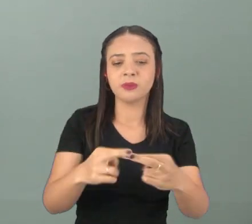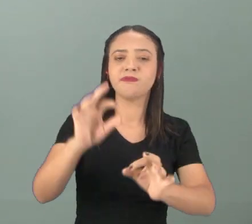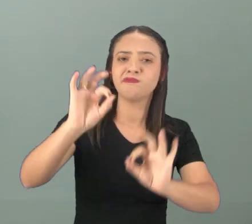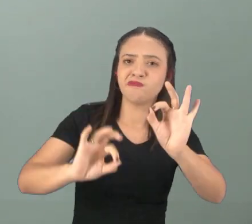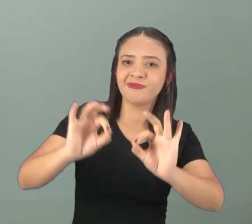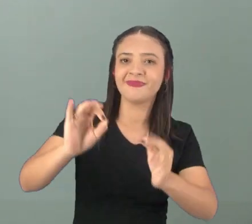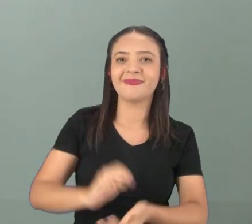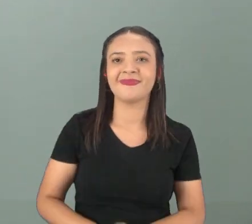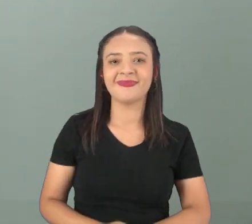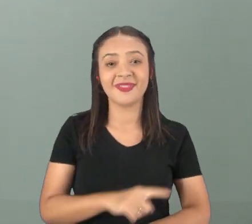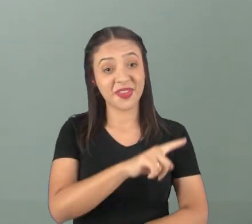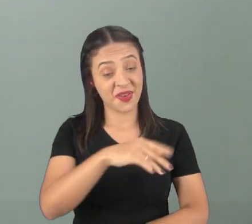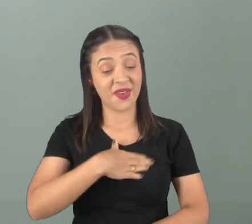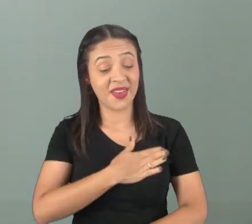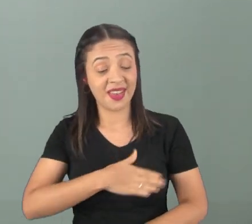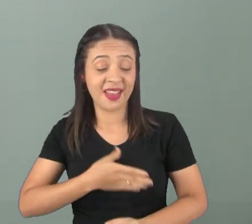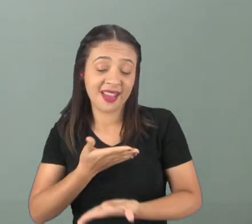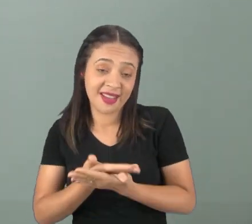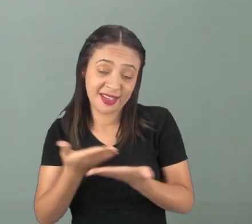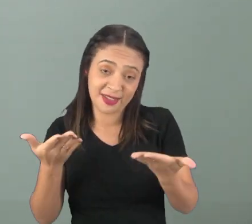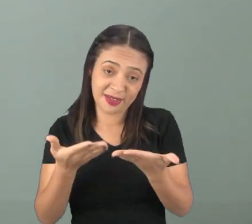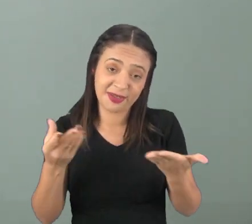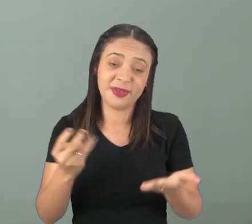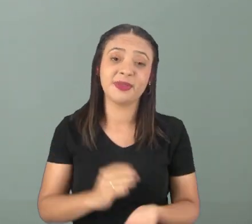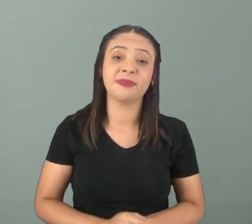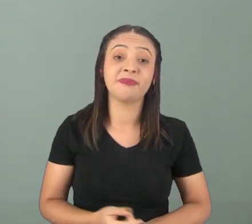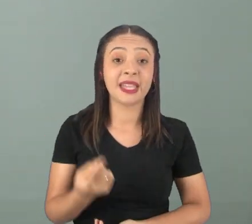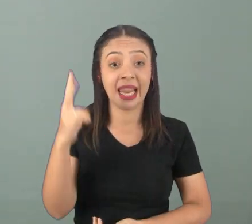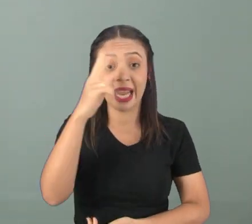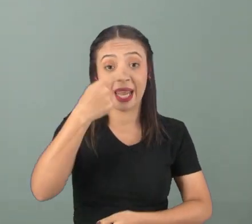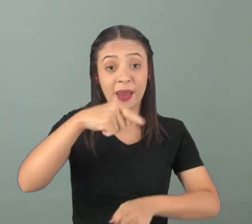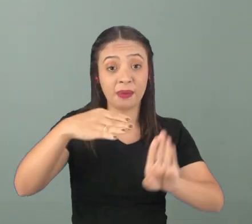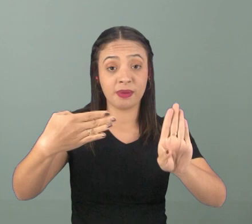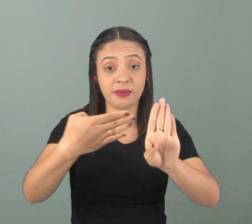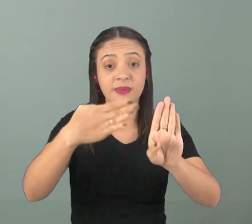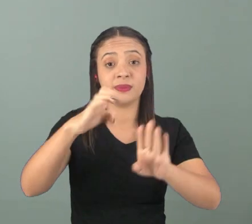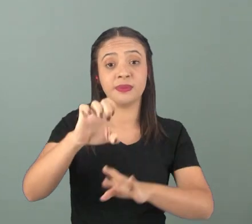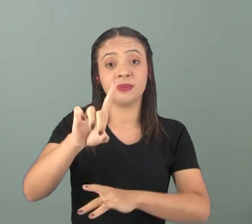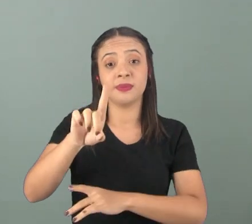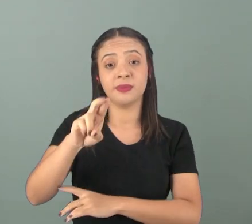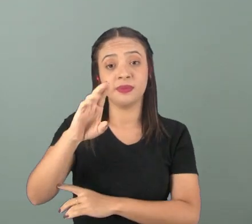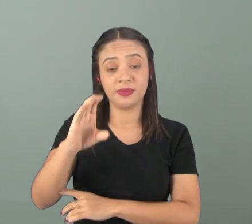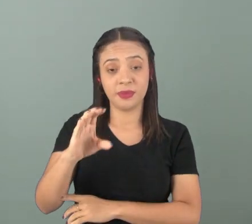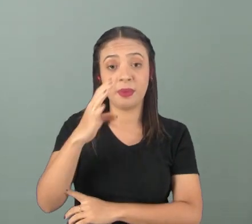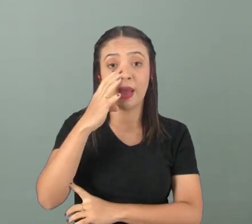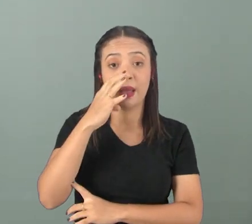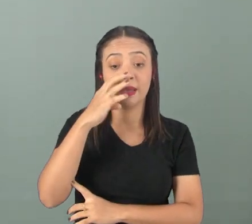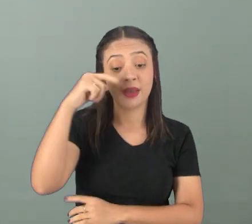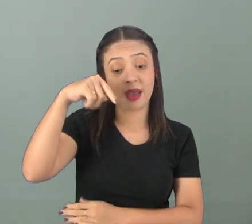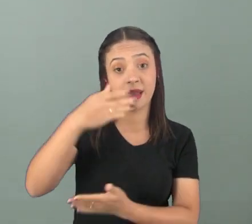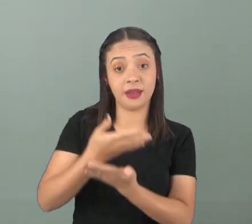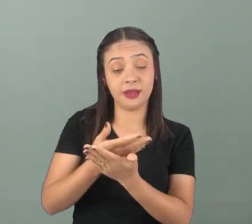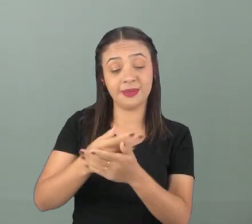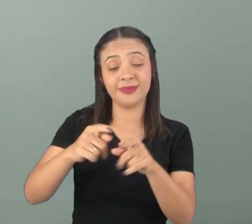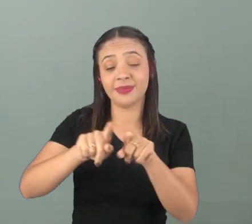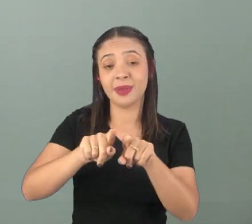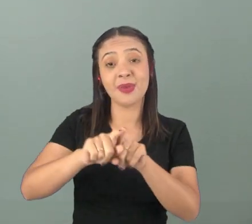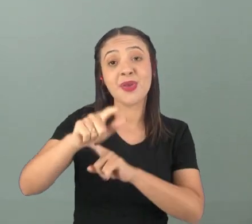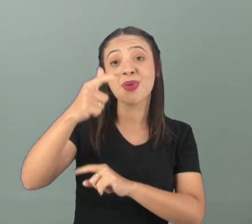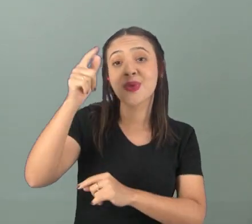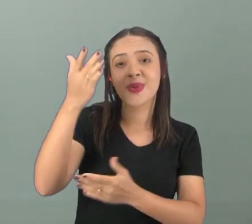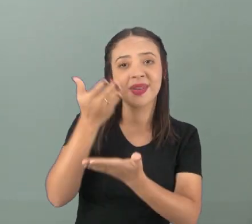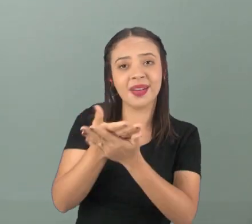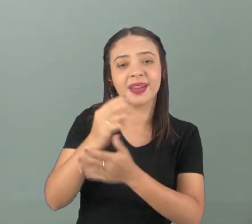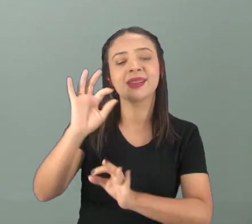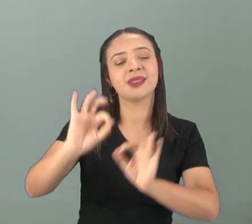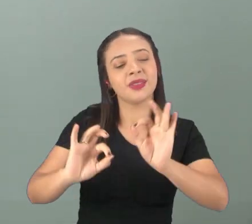Tá? Eu espero que você tenha gostado das nossas aulas e não esqueça de acessar a plataforma Eduque para você ter acesso a essas aulas e muitas